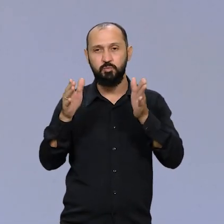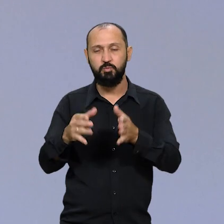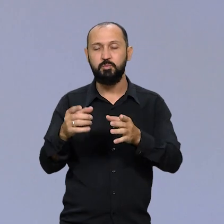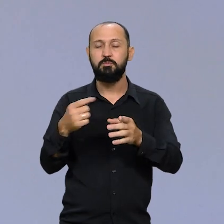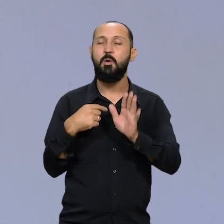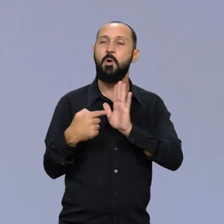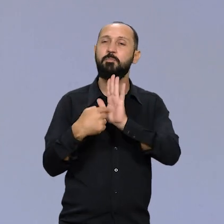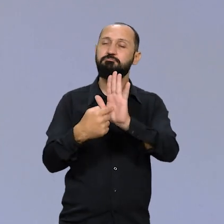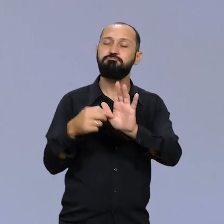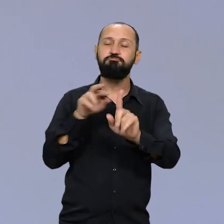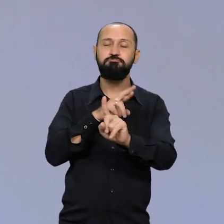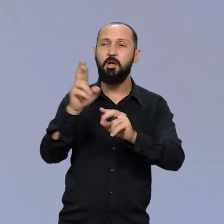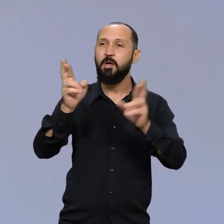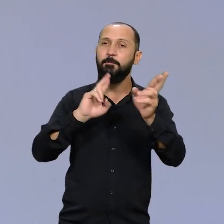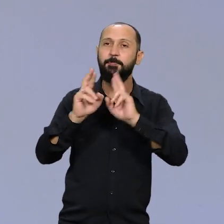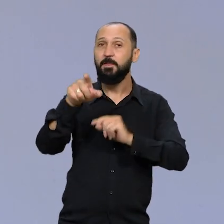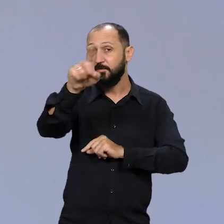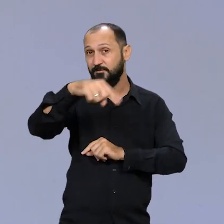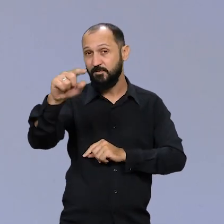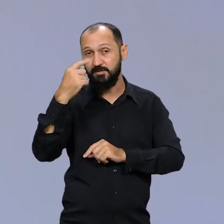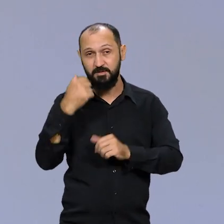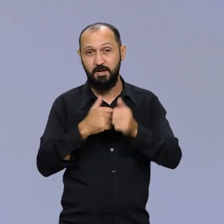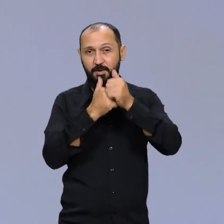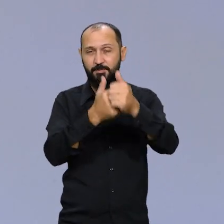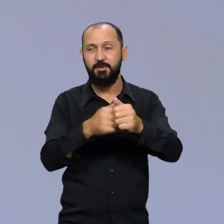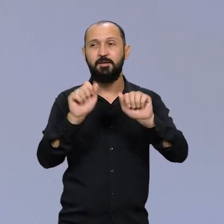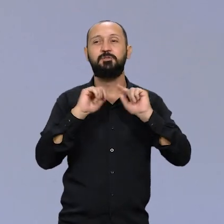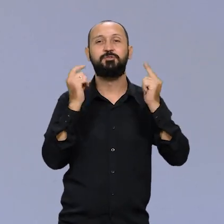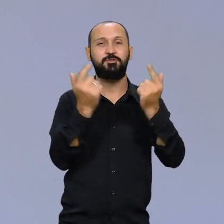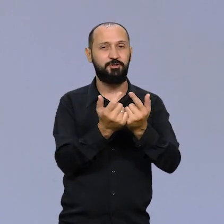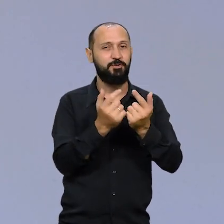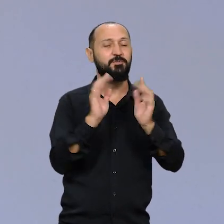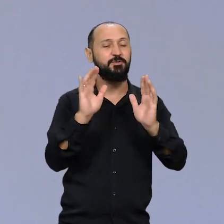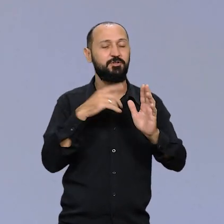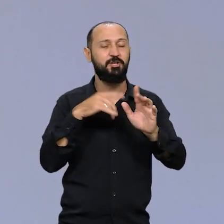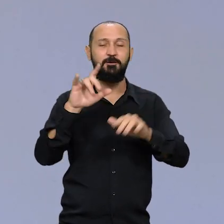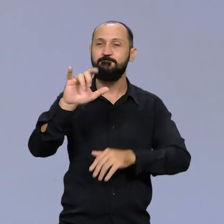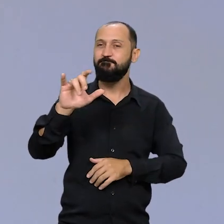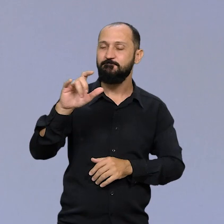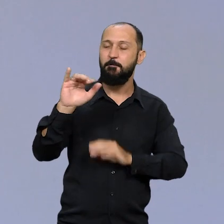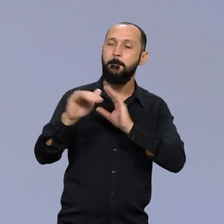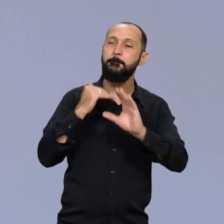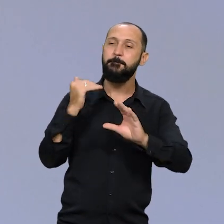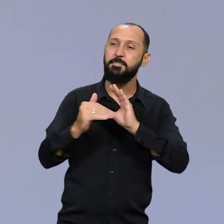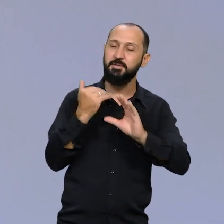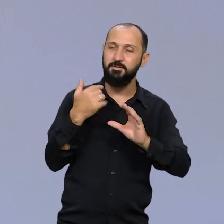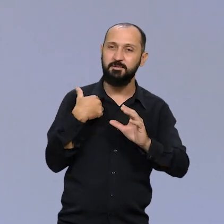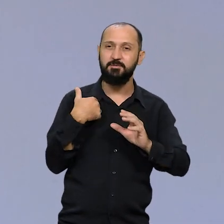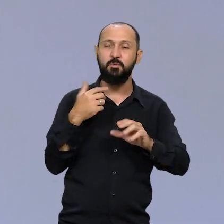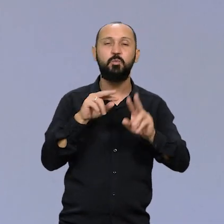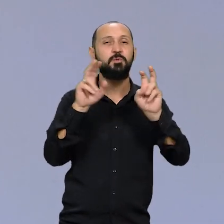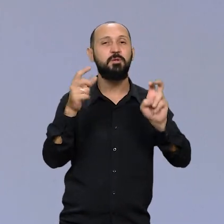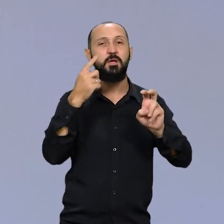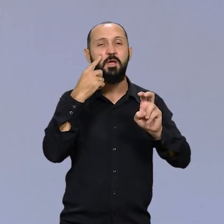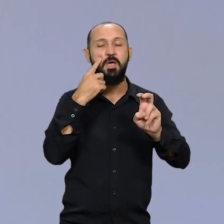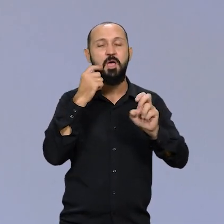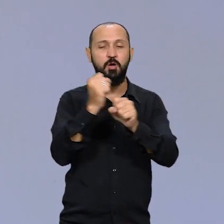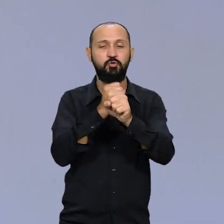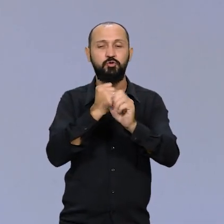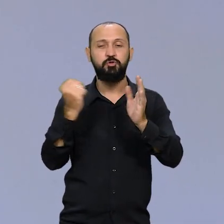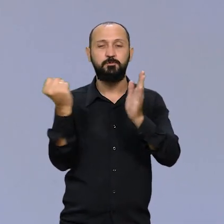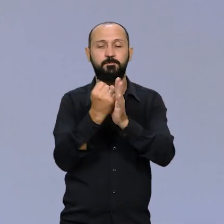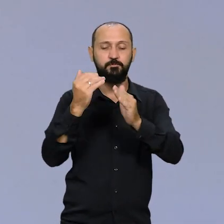que a FUNAI fizesse a demarcação de 38 novas terras indígenas, distribuídas em 6 bacias